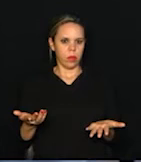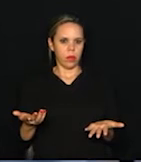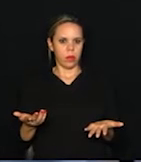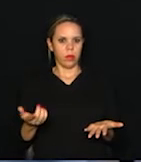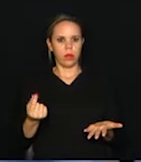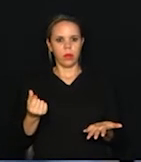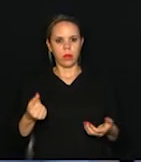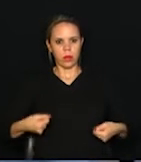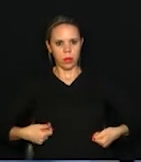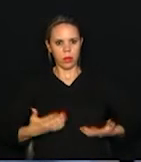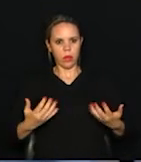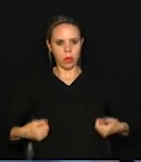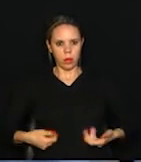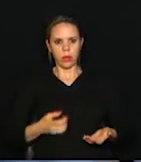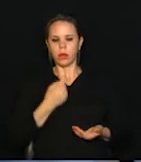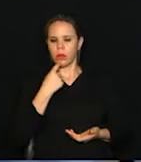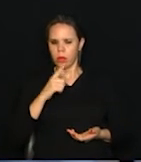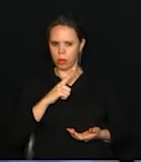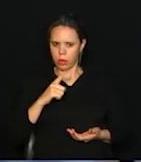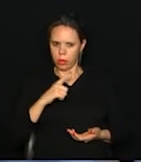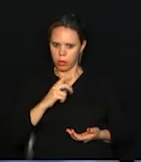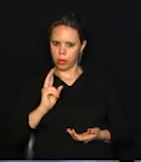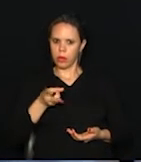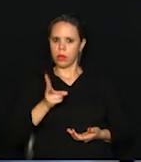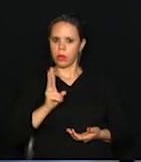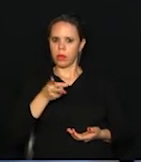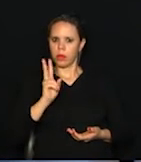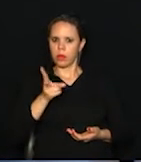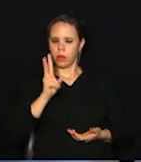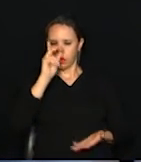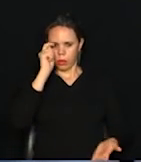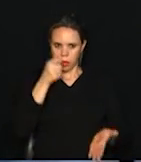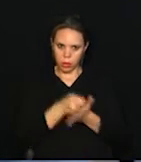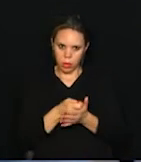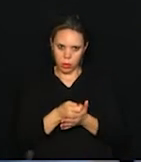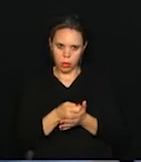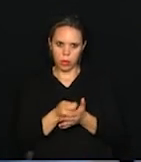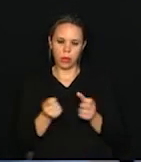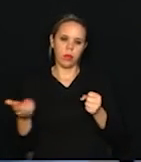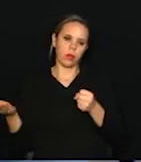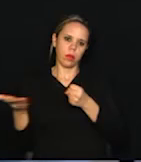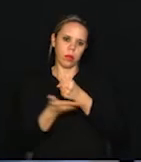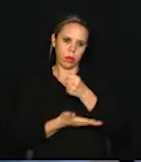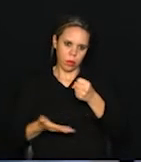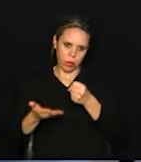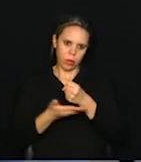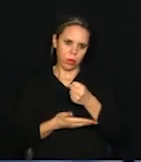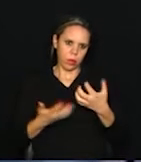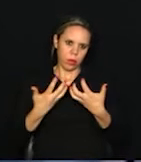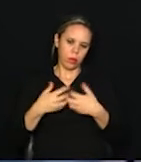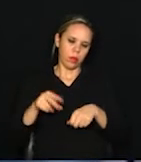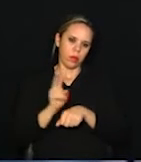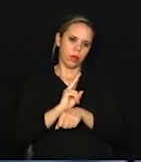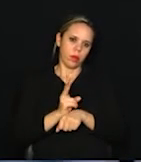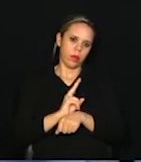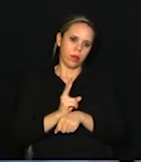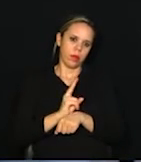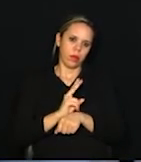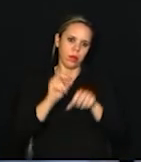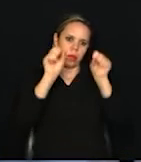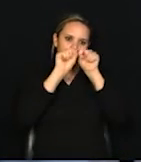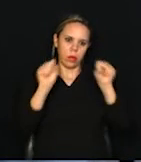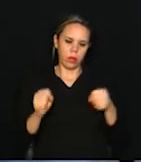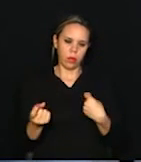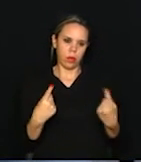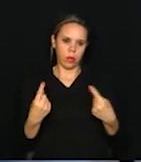que Campinas tem é um custo permanente para garantir um mínimo de racionalidade e segurança no sistema